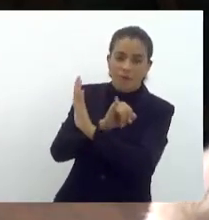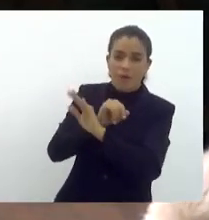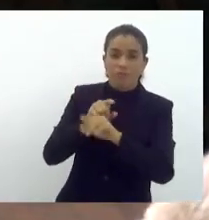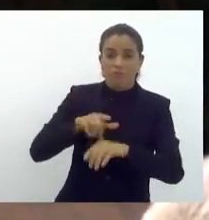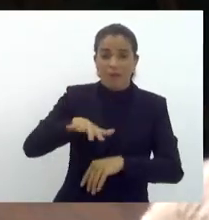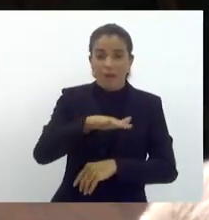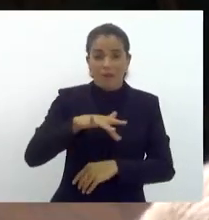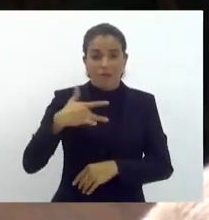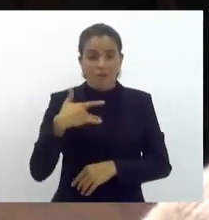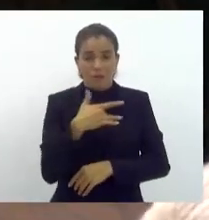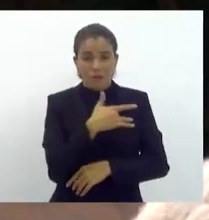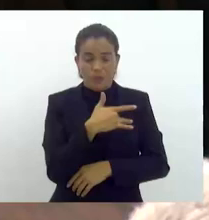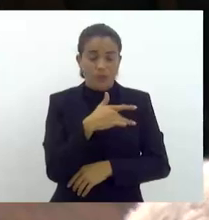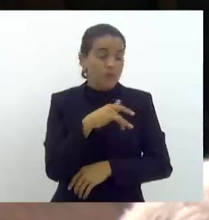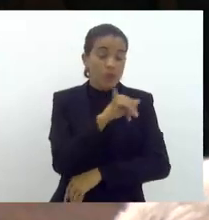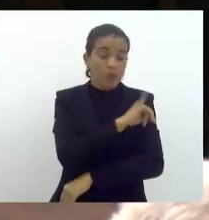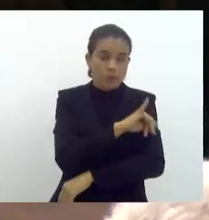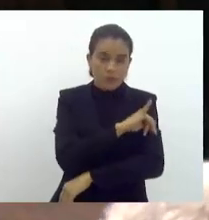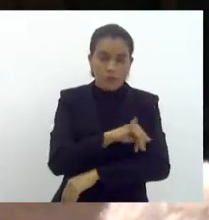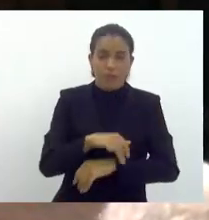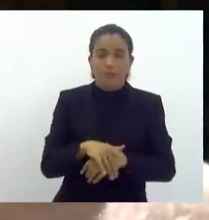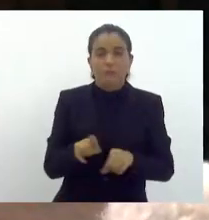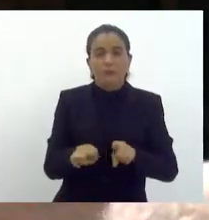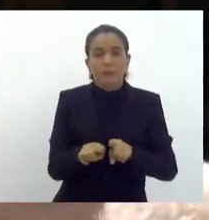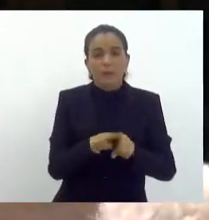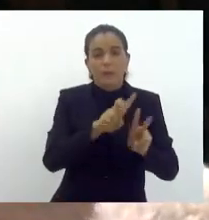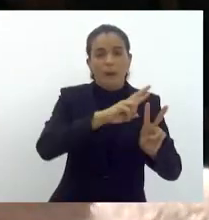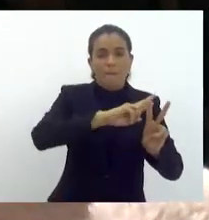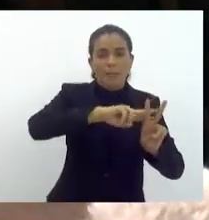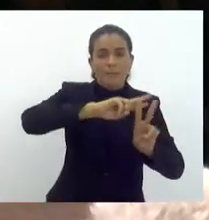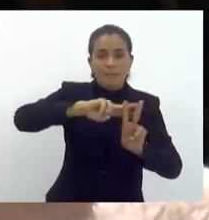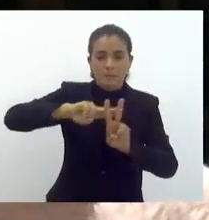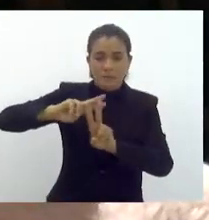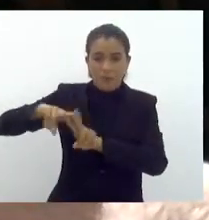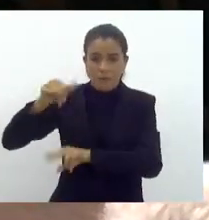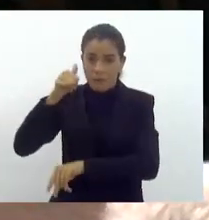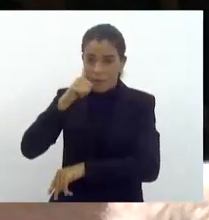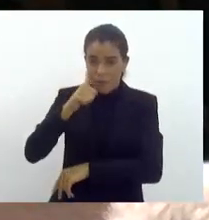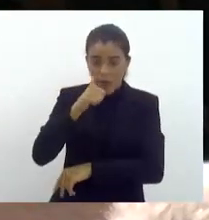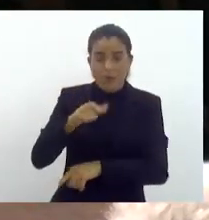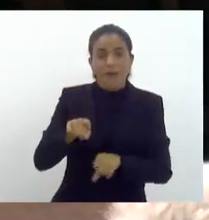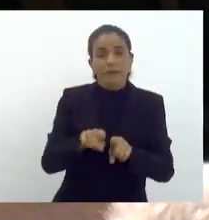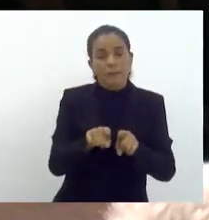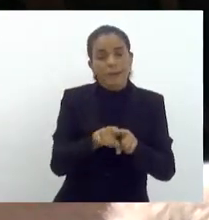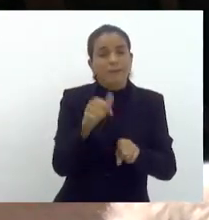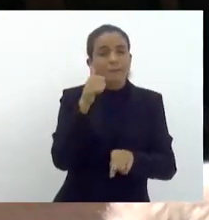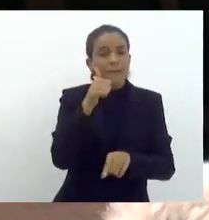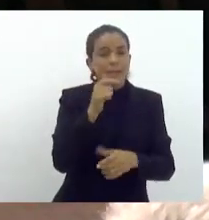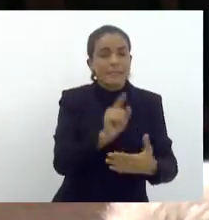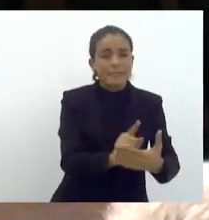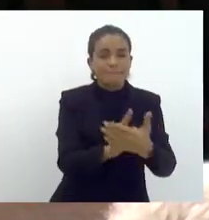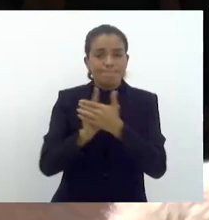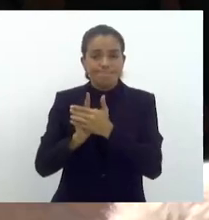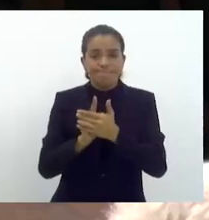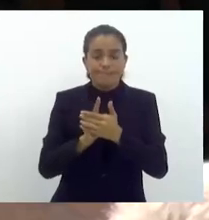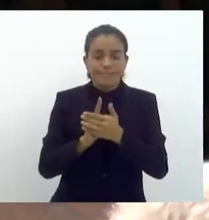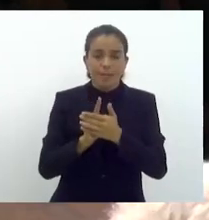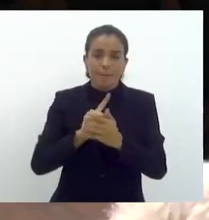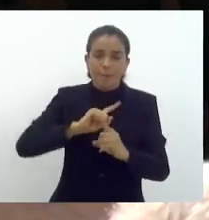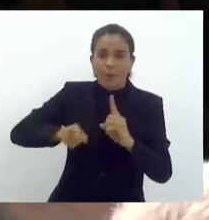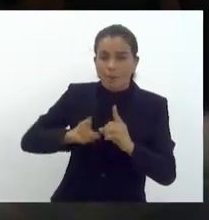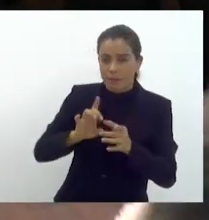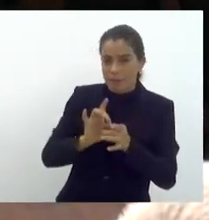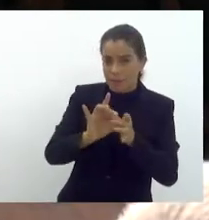além do encarceramento de mulheres e meninas em privação de liberdade enfim senhor presidente